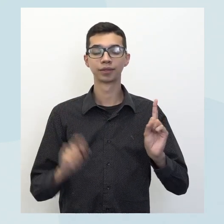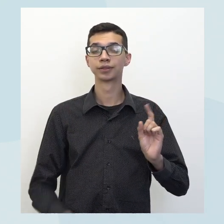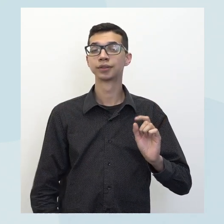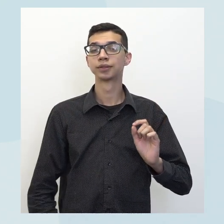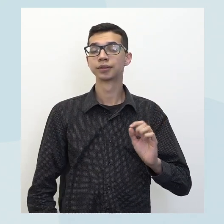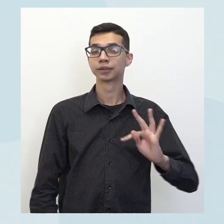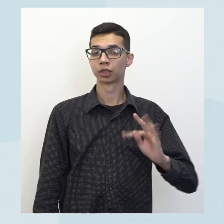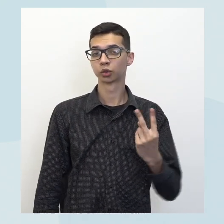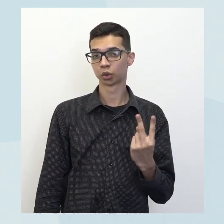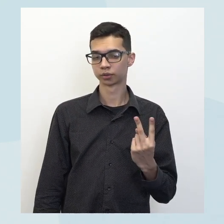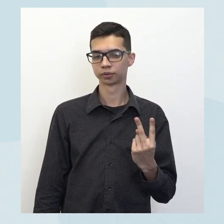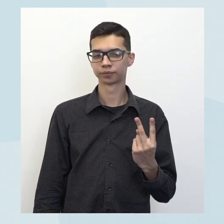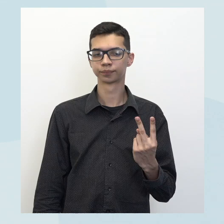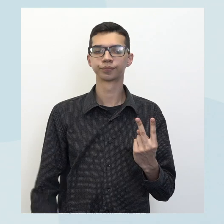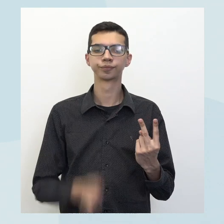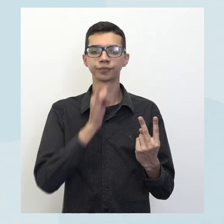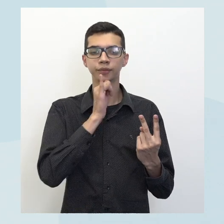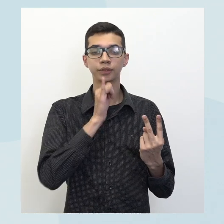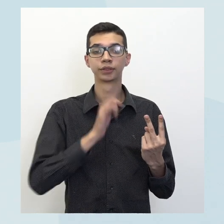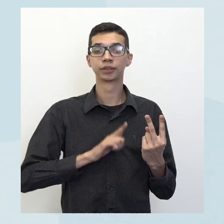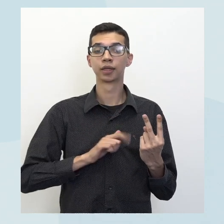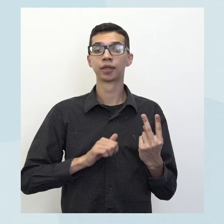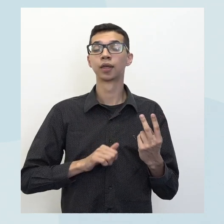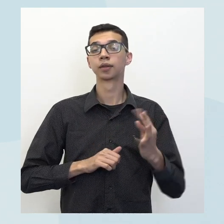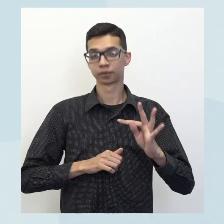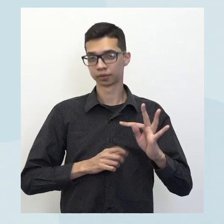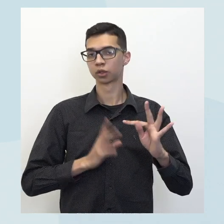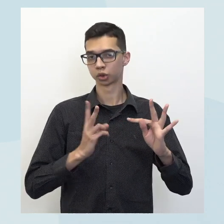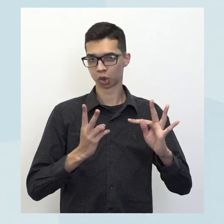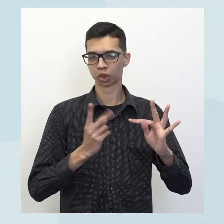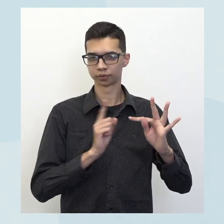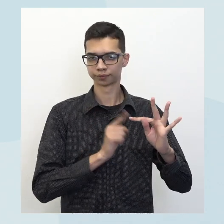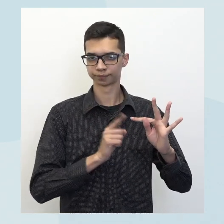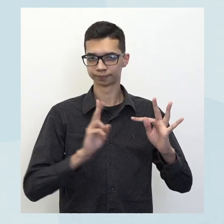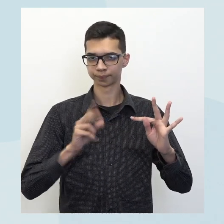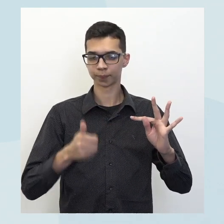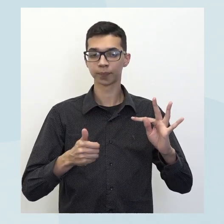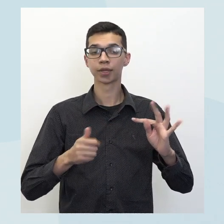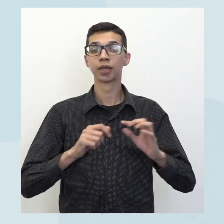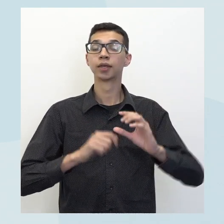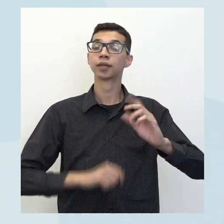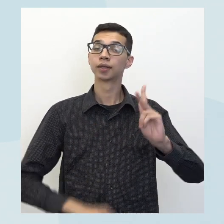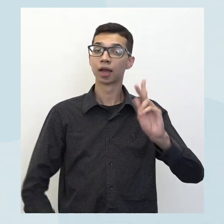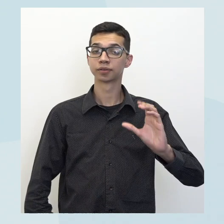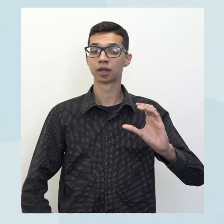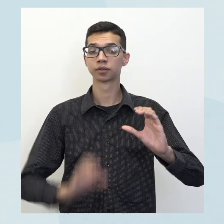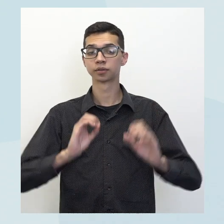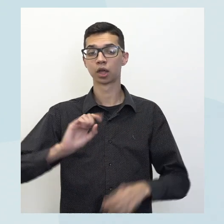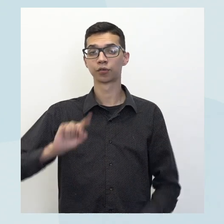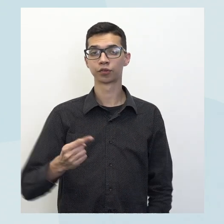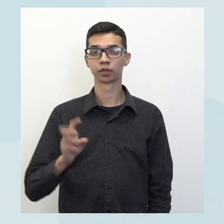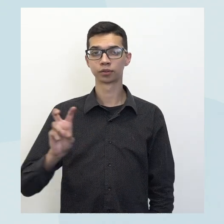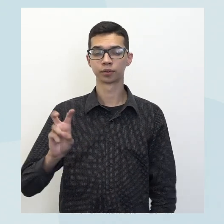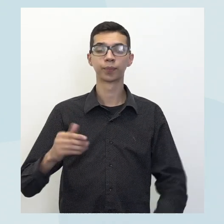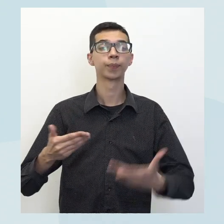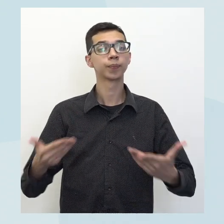pressão 2 e um Kc de meio. Aí ele pergunta para a gente, qual das condições apresentadas para equilíbrio